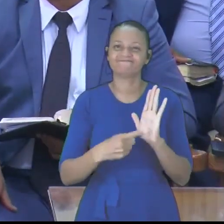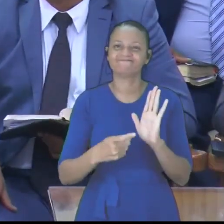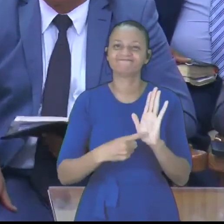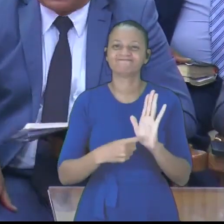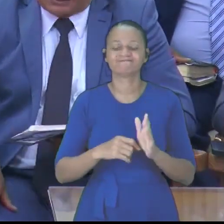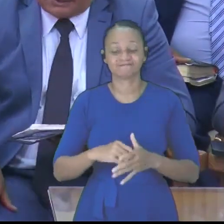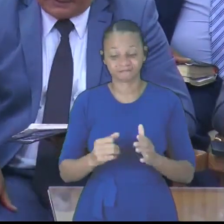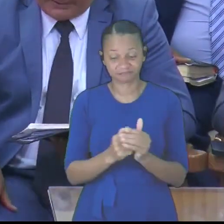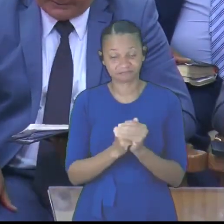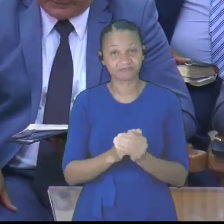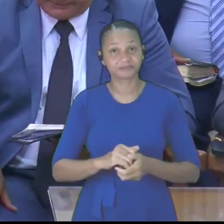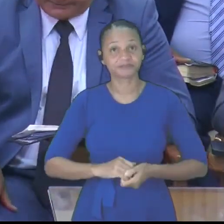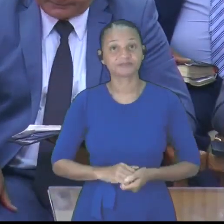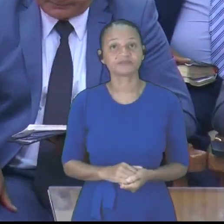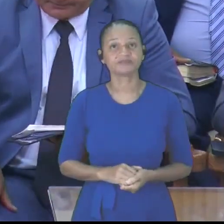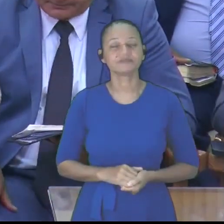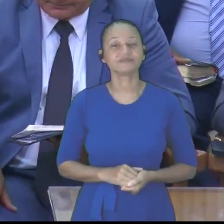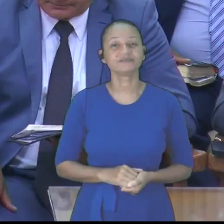Amém?